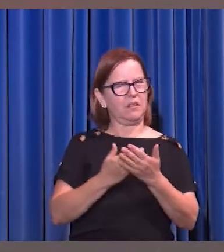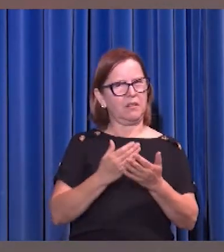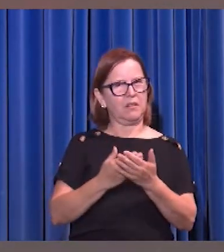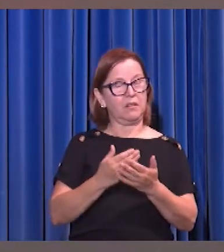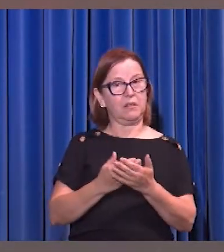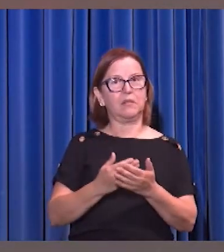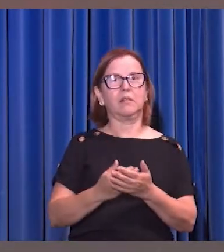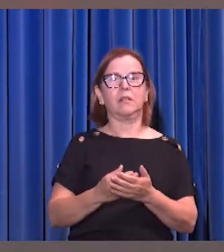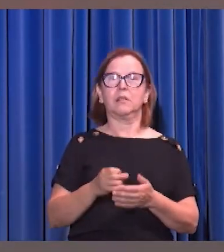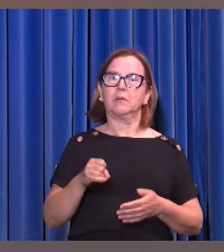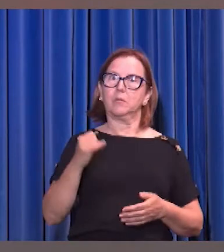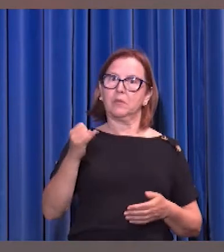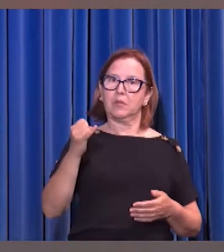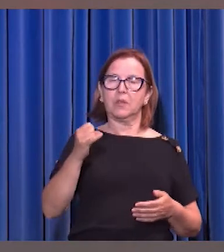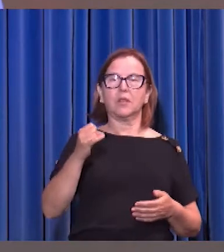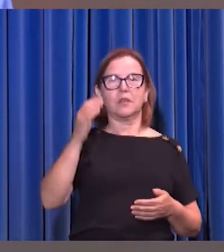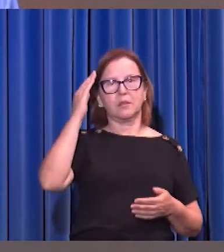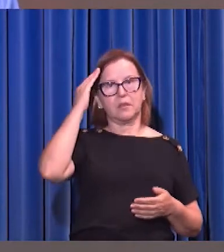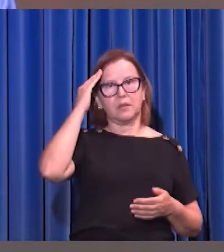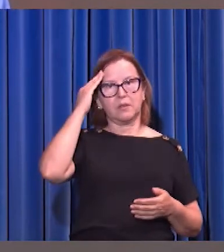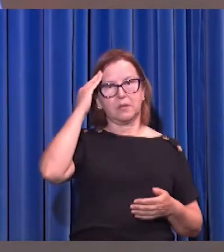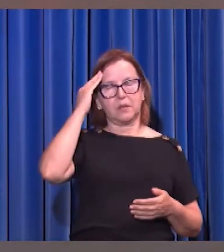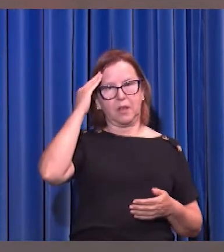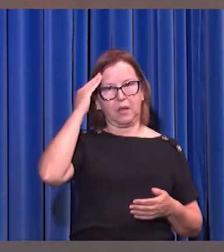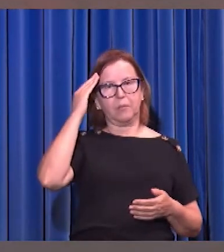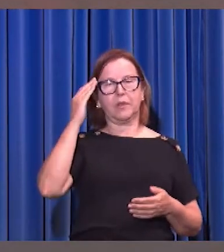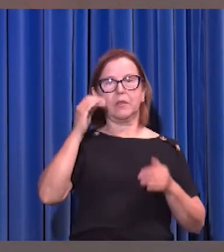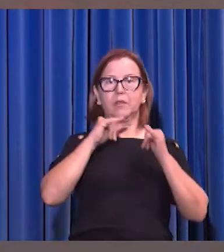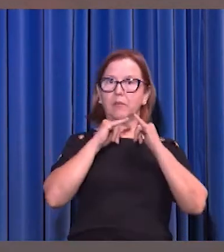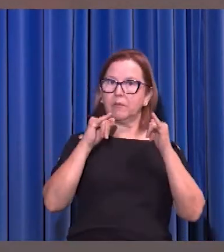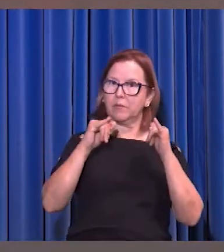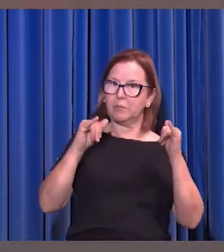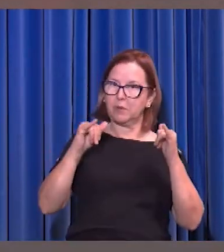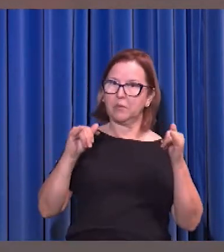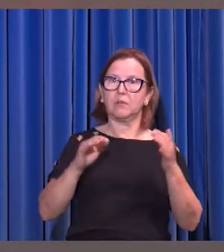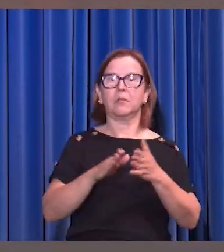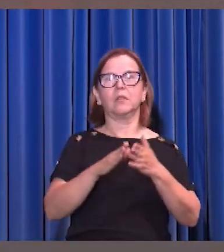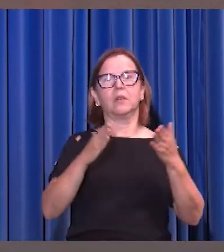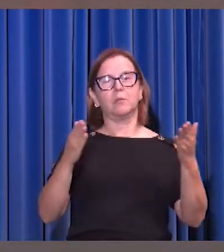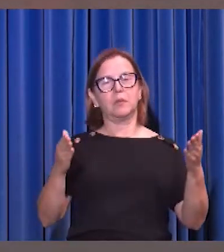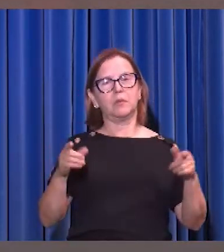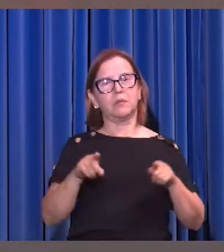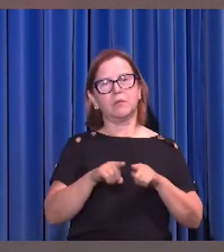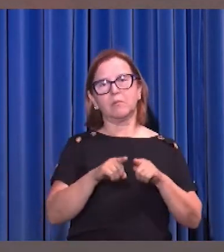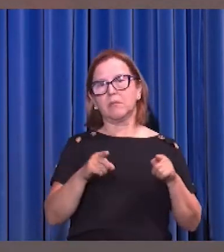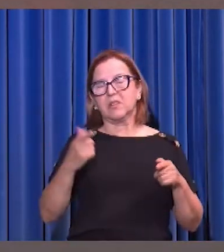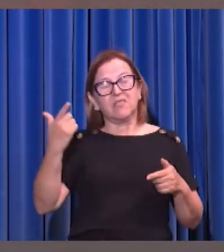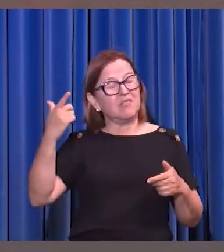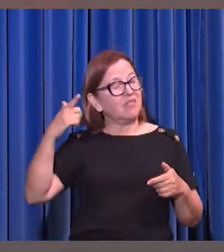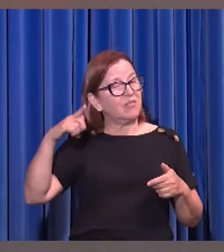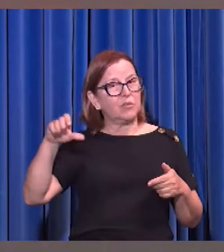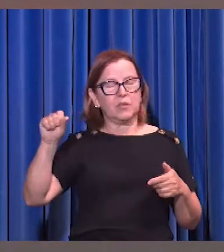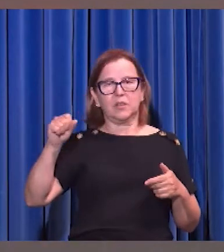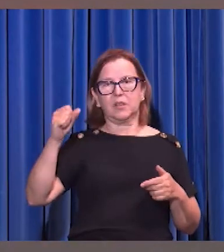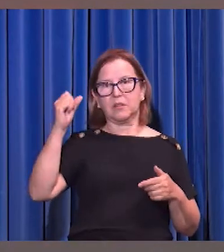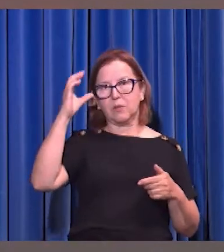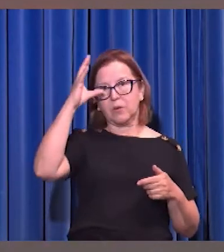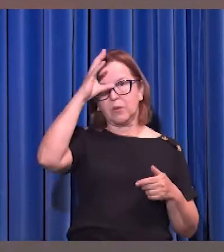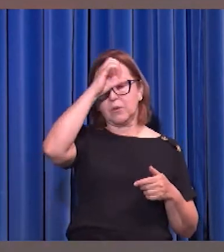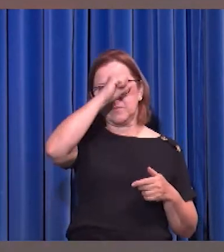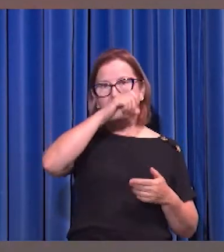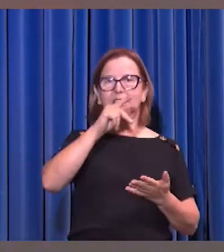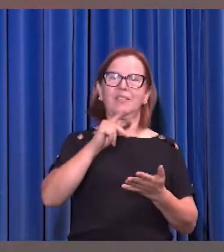hoje, que sabem uma grande quantidade de informação acerca da Bíblia, mas não conseguem compreender